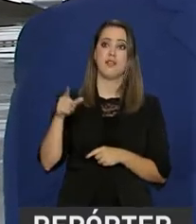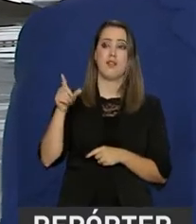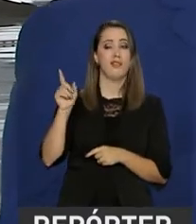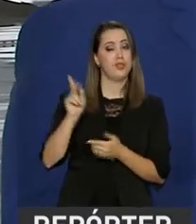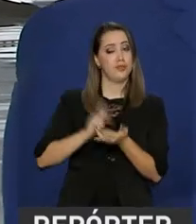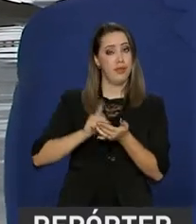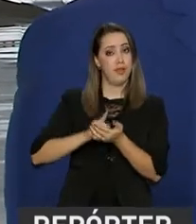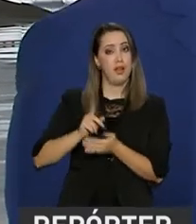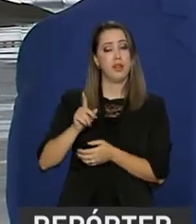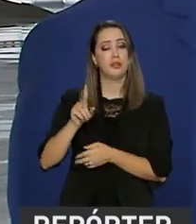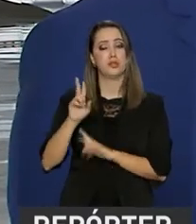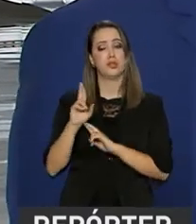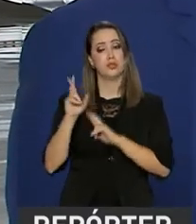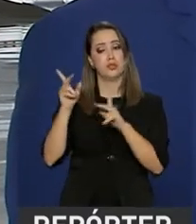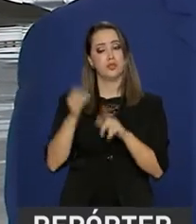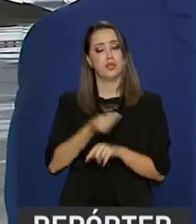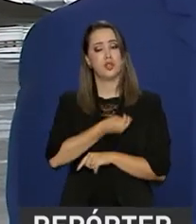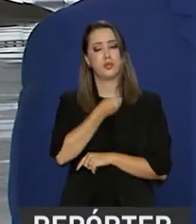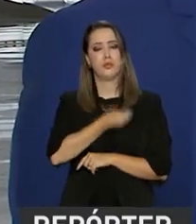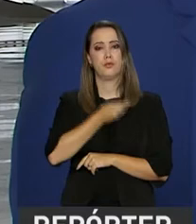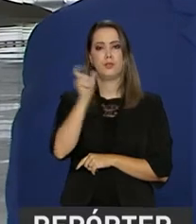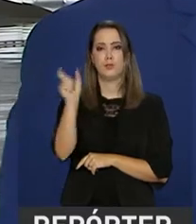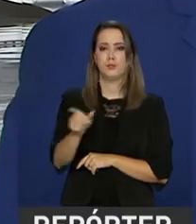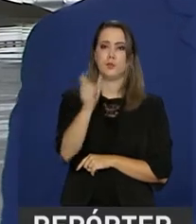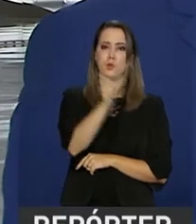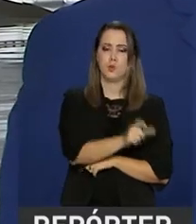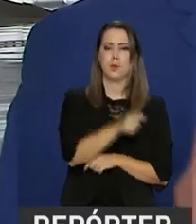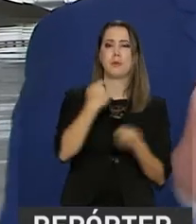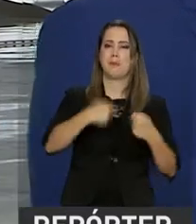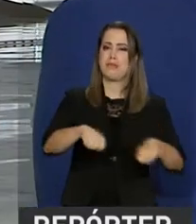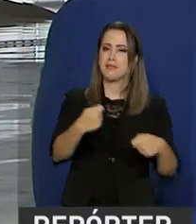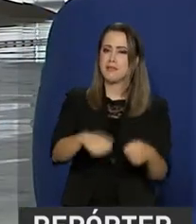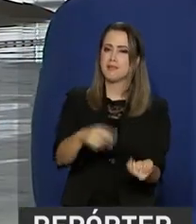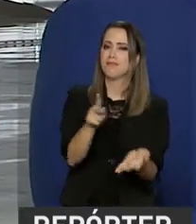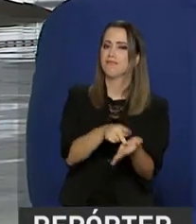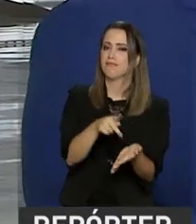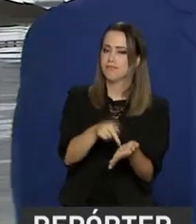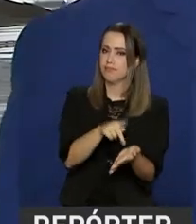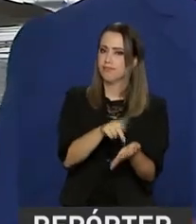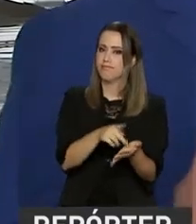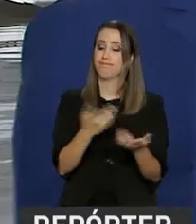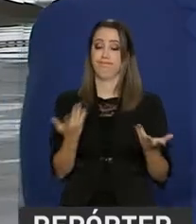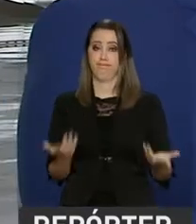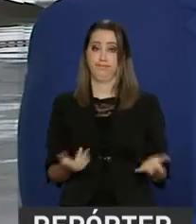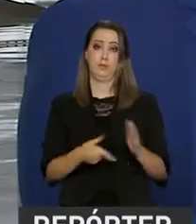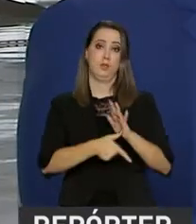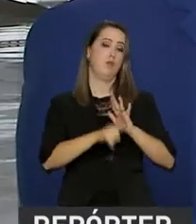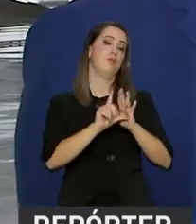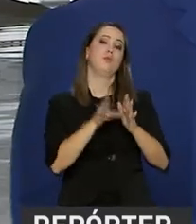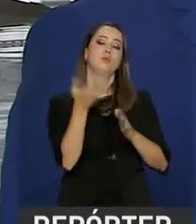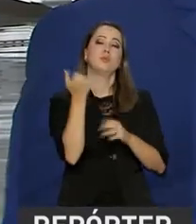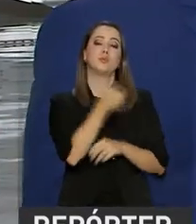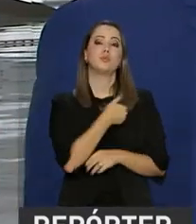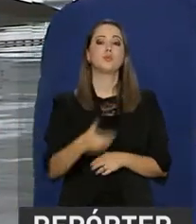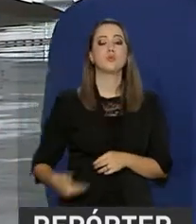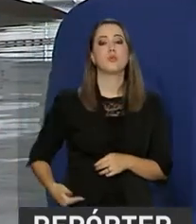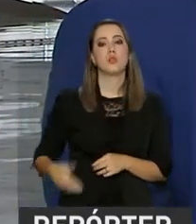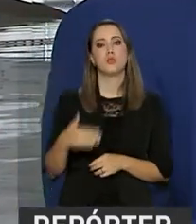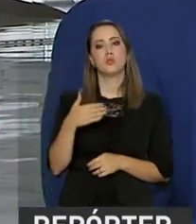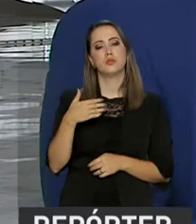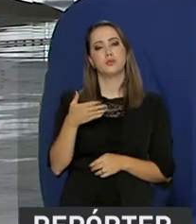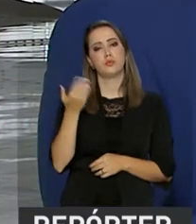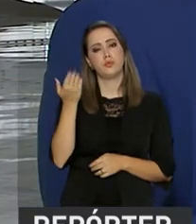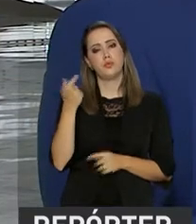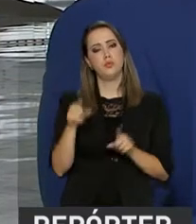renda menor do que R$170 per capita e que, antes do pente fino, no governo passado, não